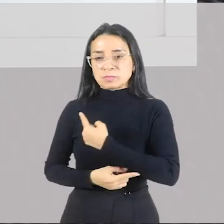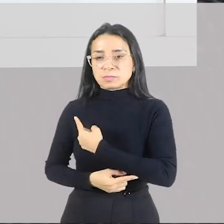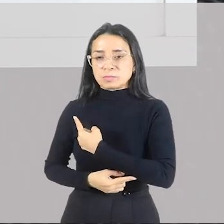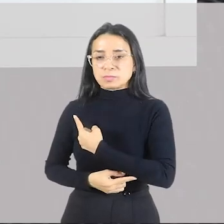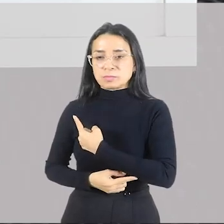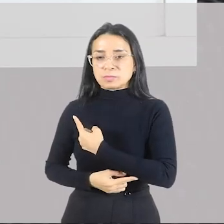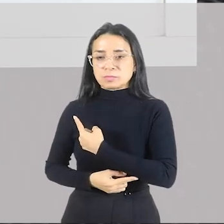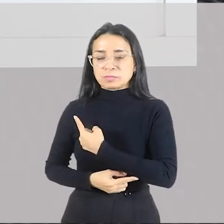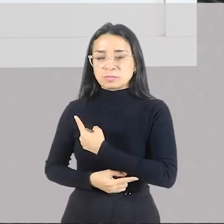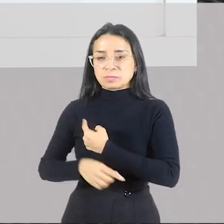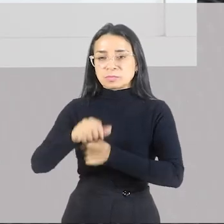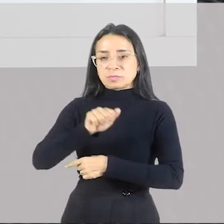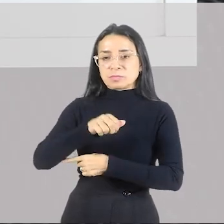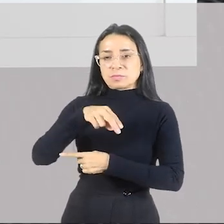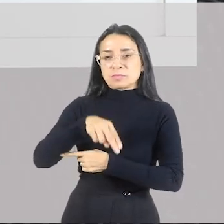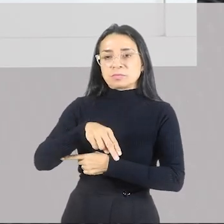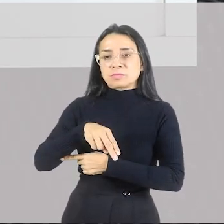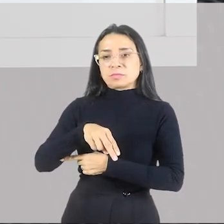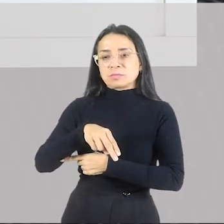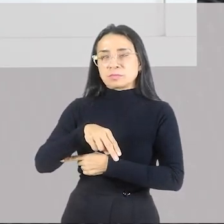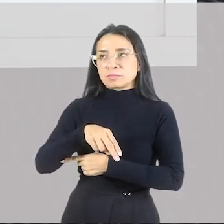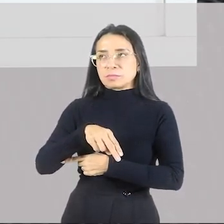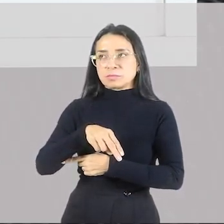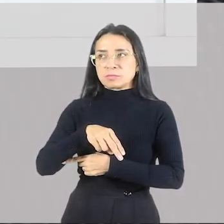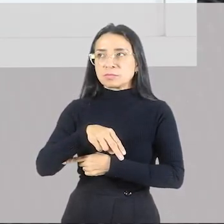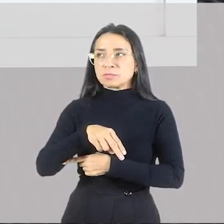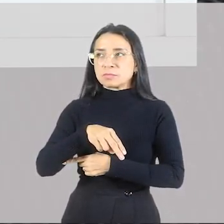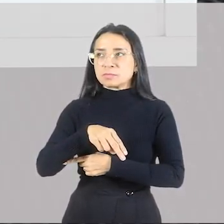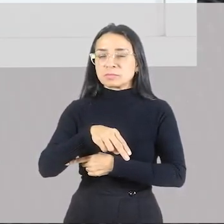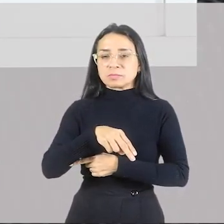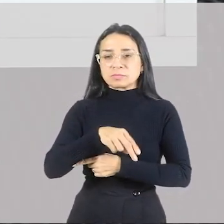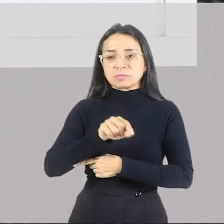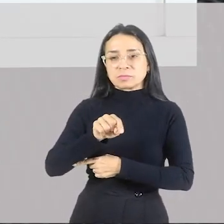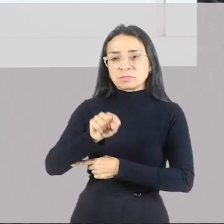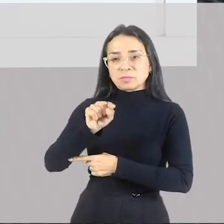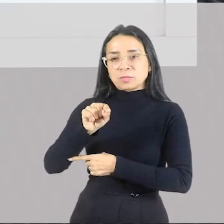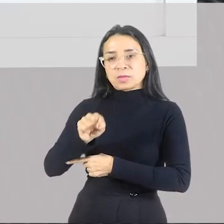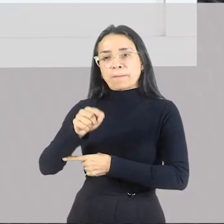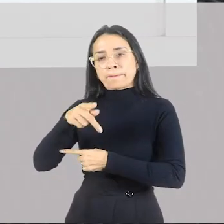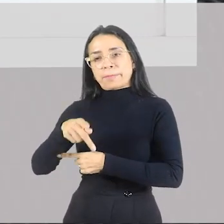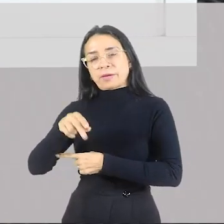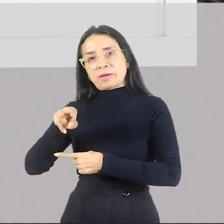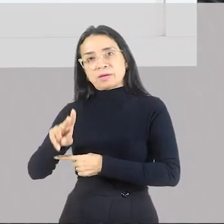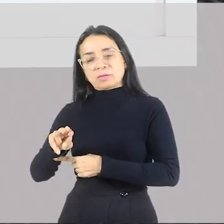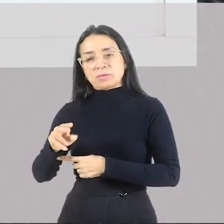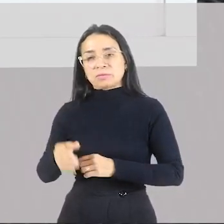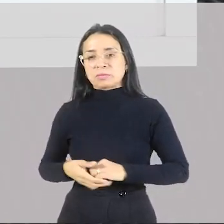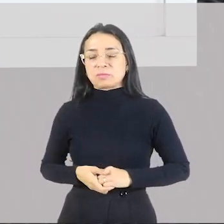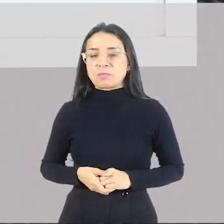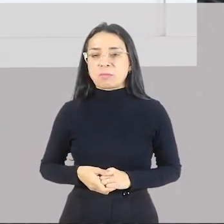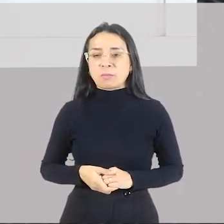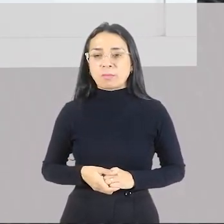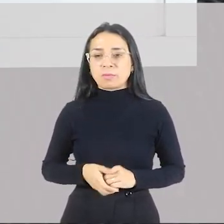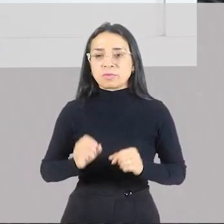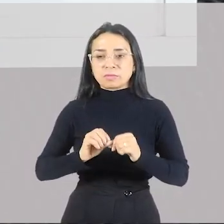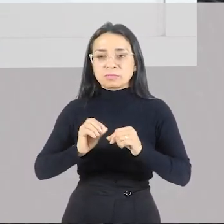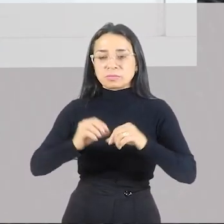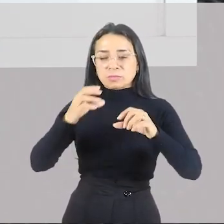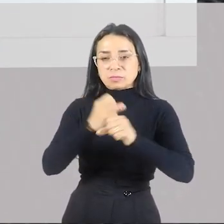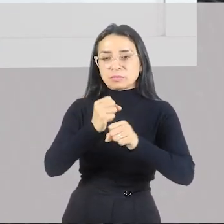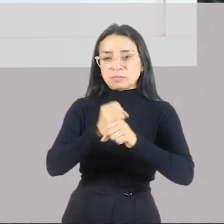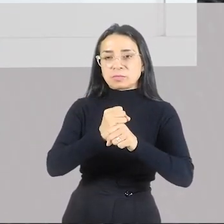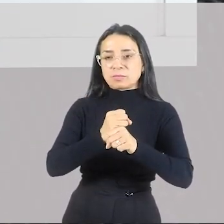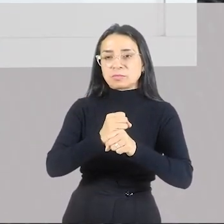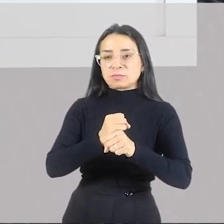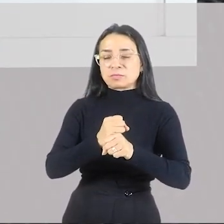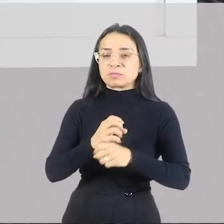elementos tomado P a P. Então, nesse caso aqui, para você fazer essa conta, basta você fazer o